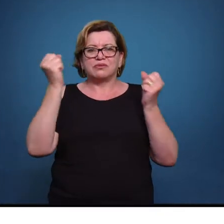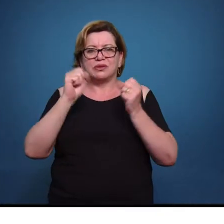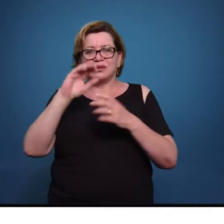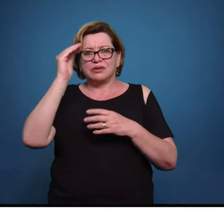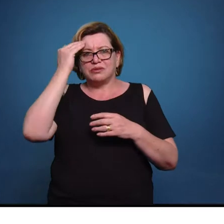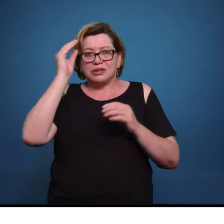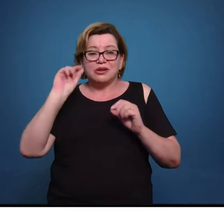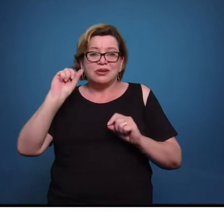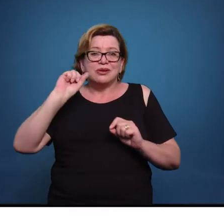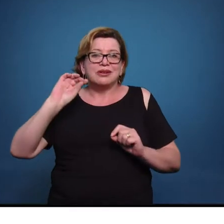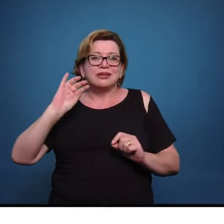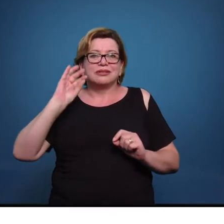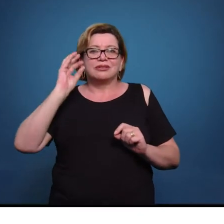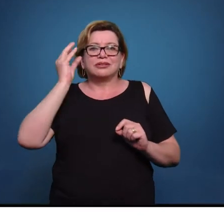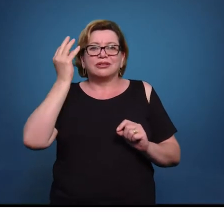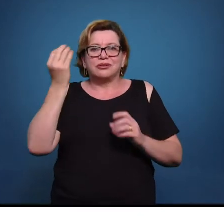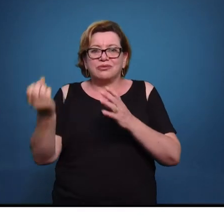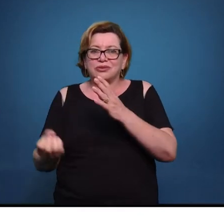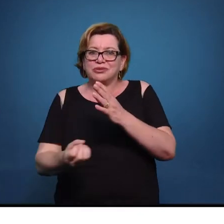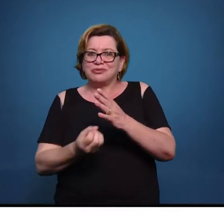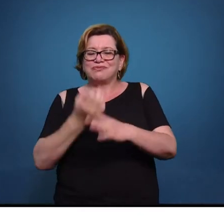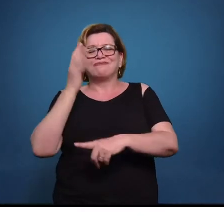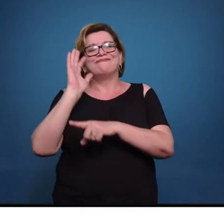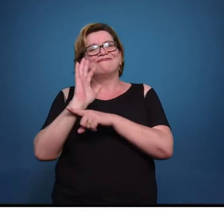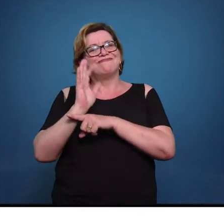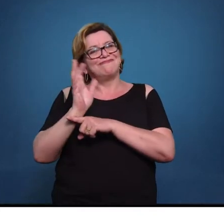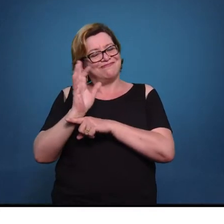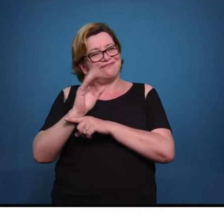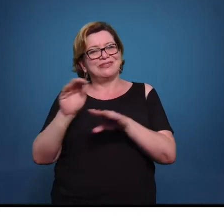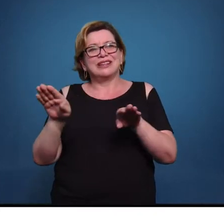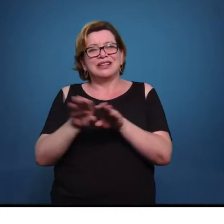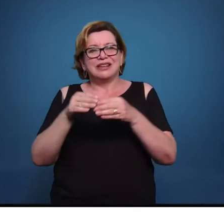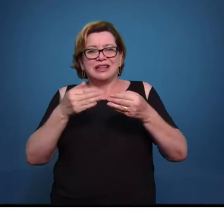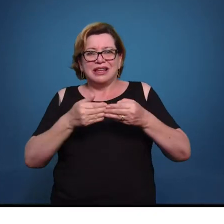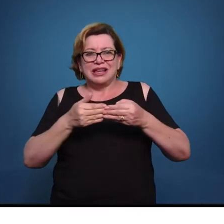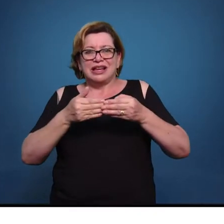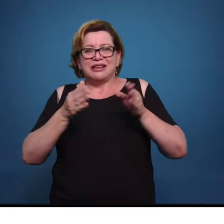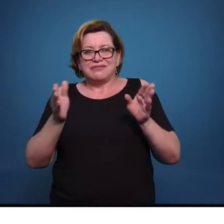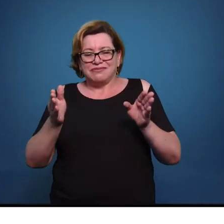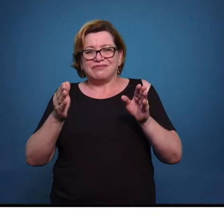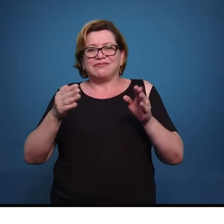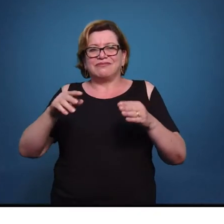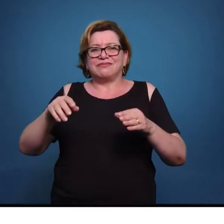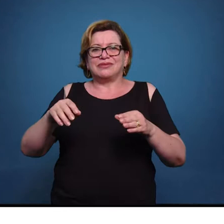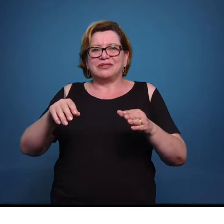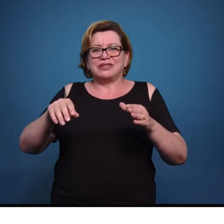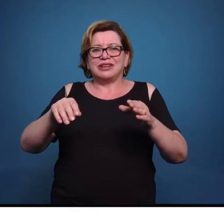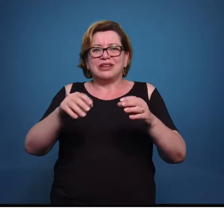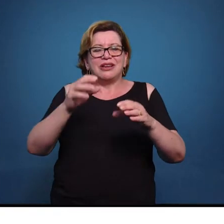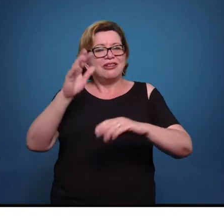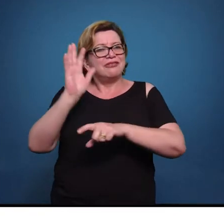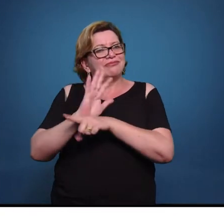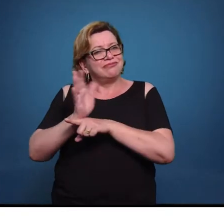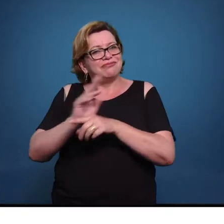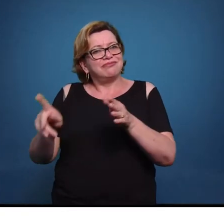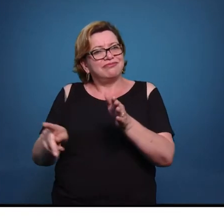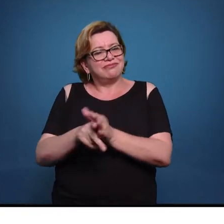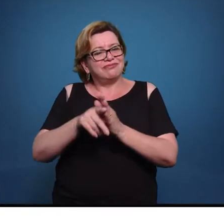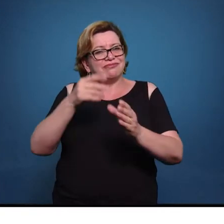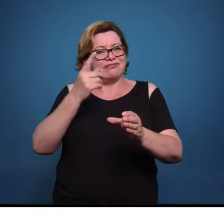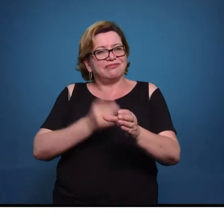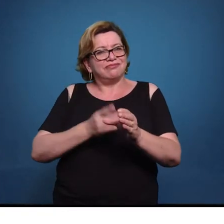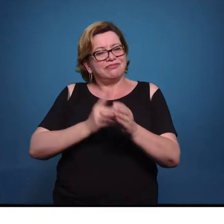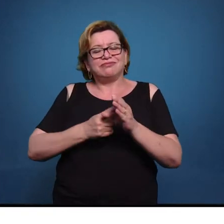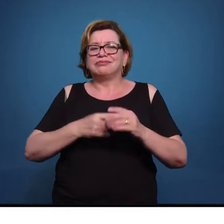acontecimentos espetaculares como o surgimento do cinema, a abertura das primeiras salas cinematográficas nas cidades que já existiam,